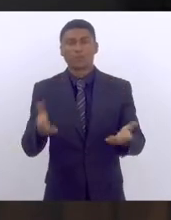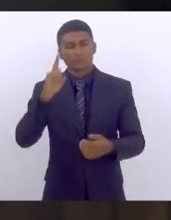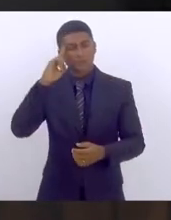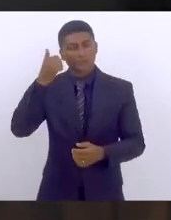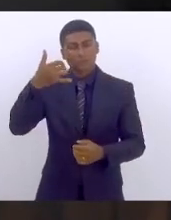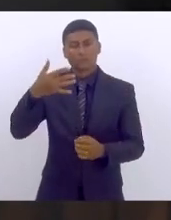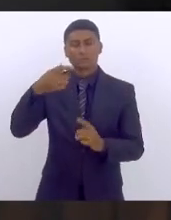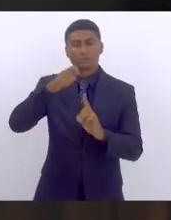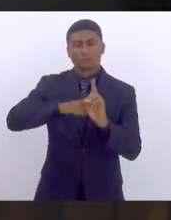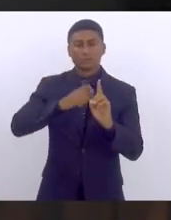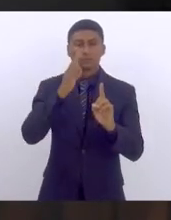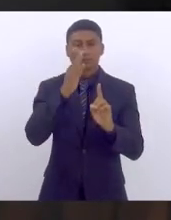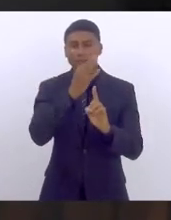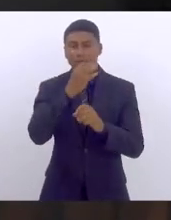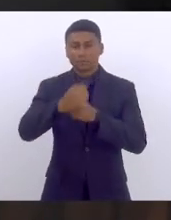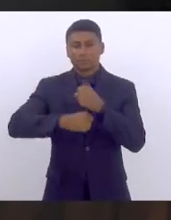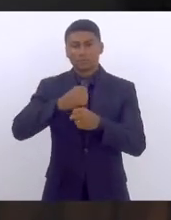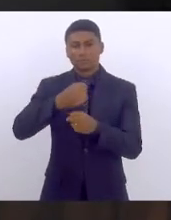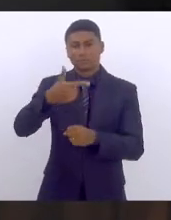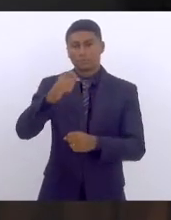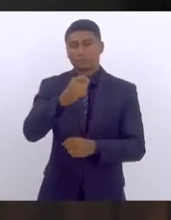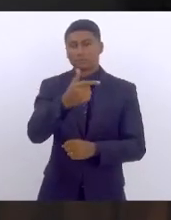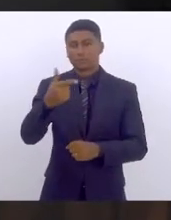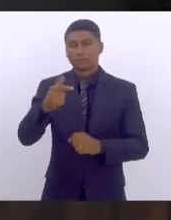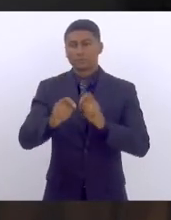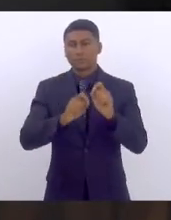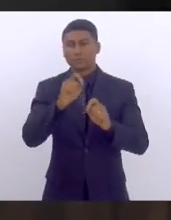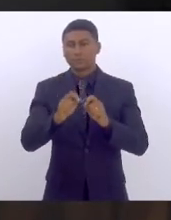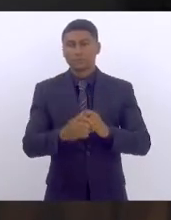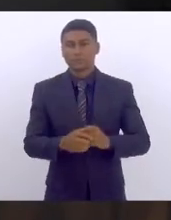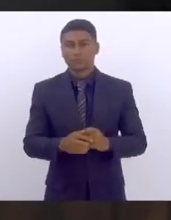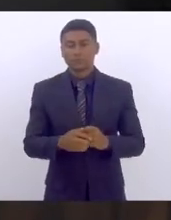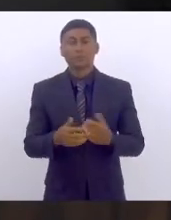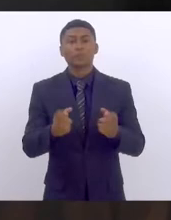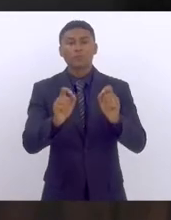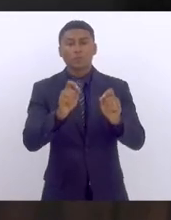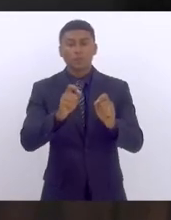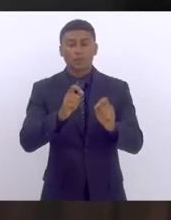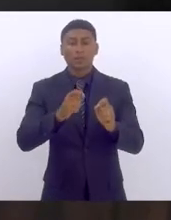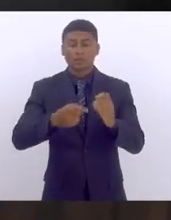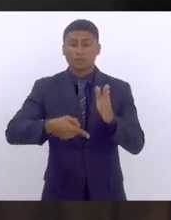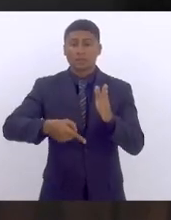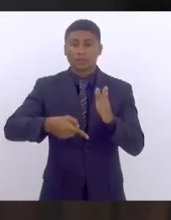14 de setembro de 2022, em regime de urgência, em discussão única.